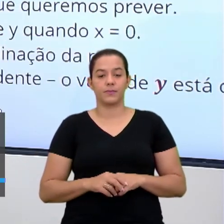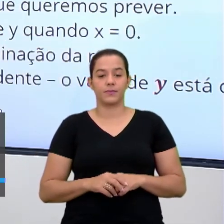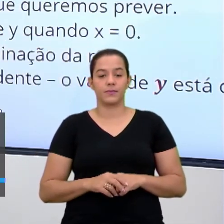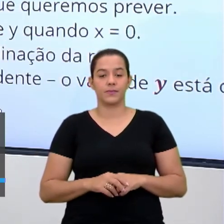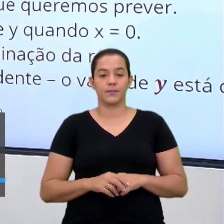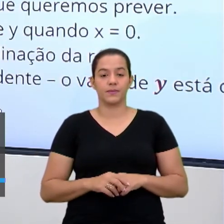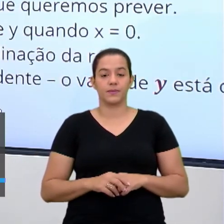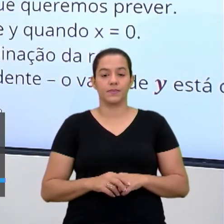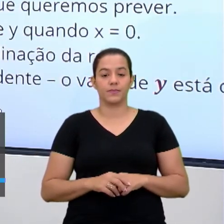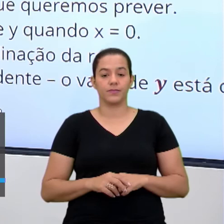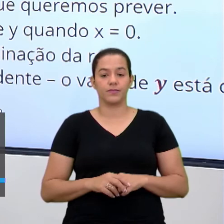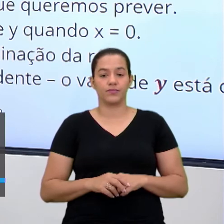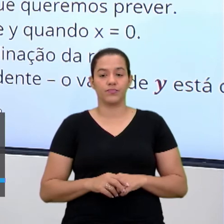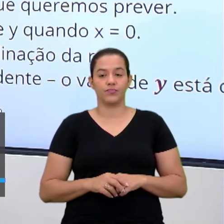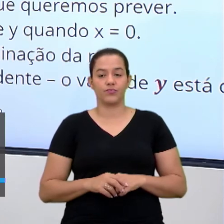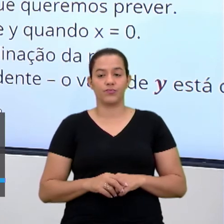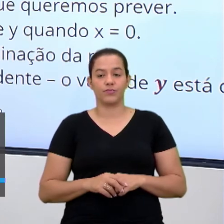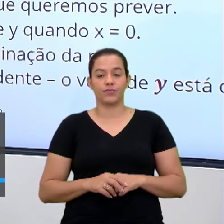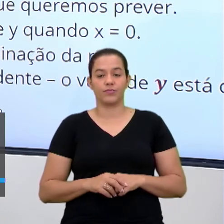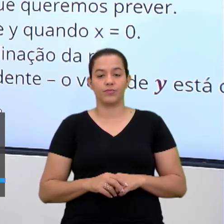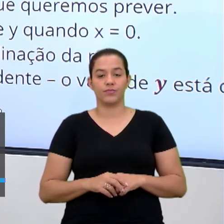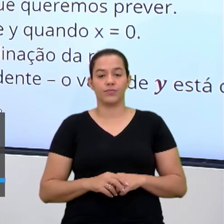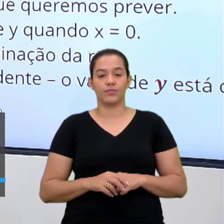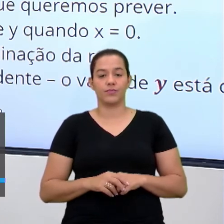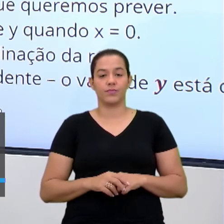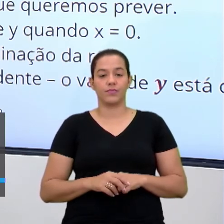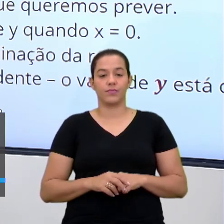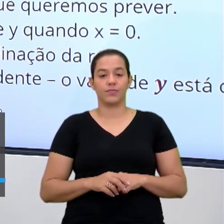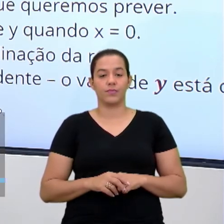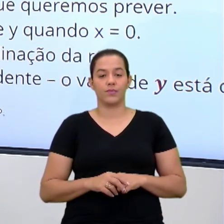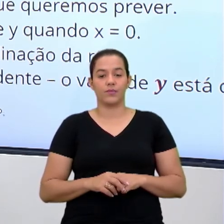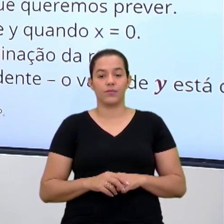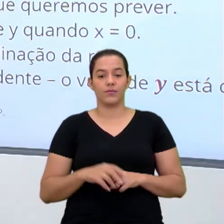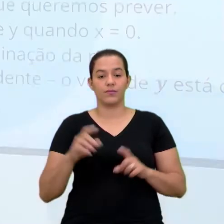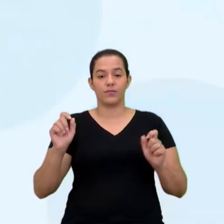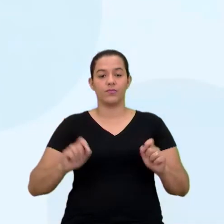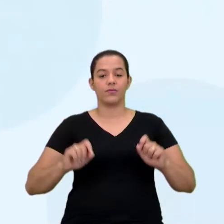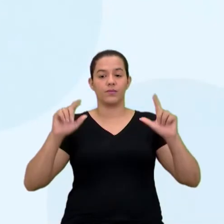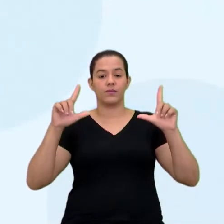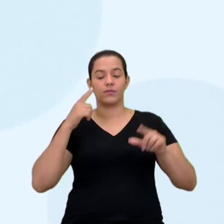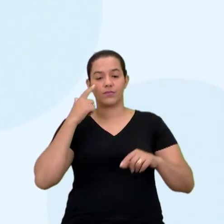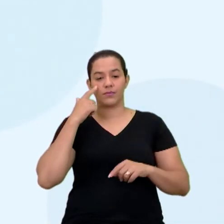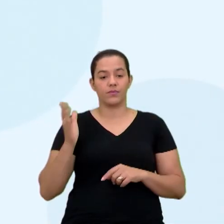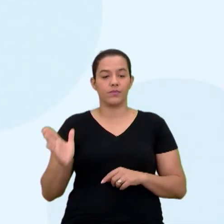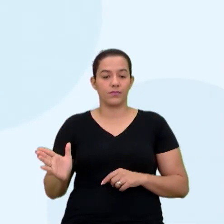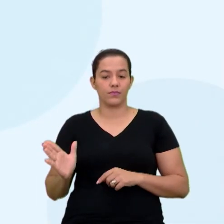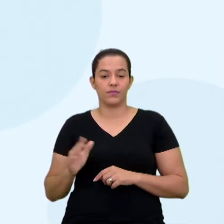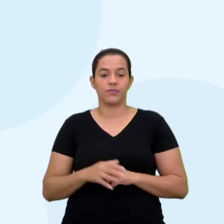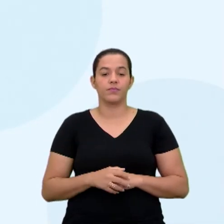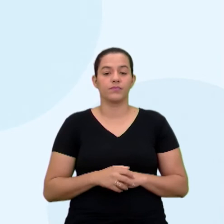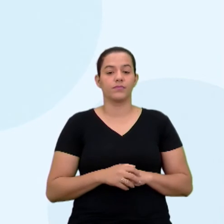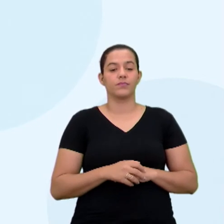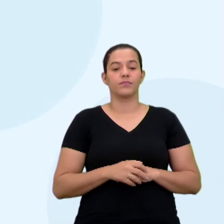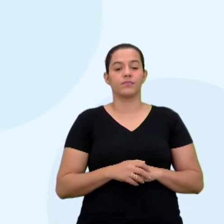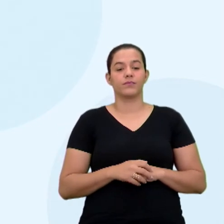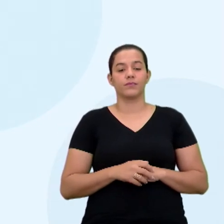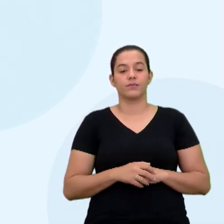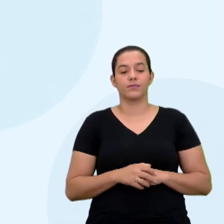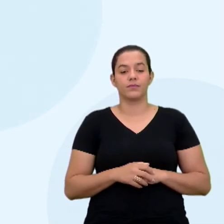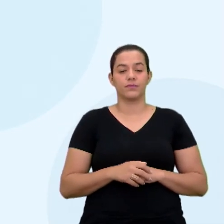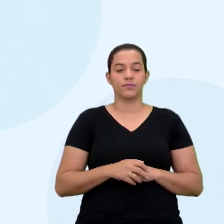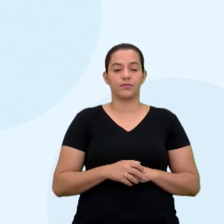ideia. Depois a gente volta nela aí também. Lá nosso diretor vai fechar para vocês. Olha lá.